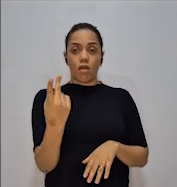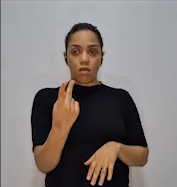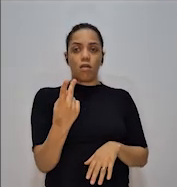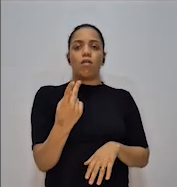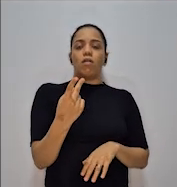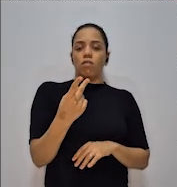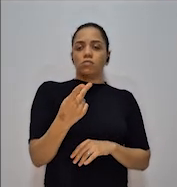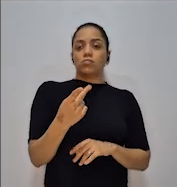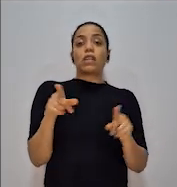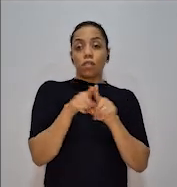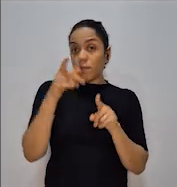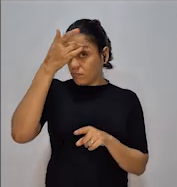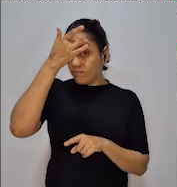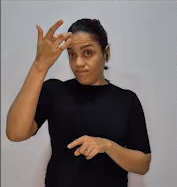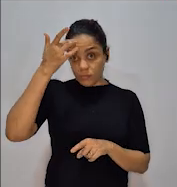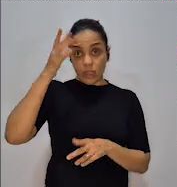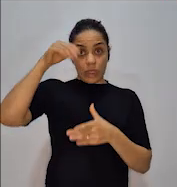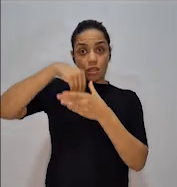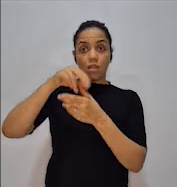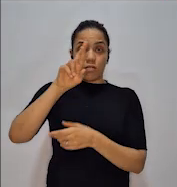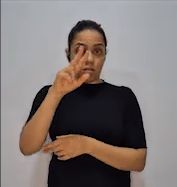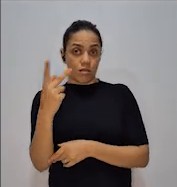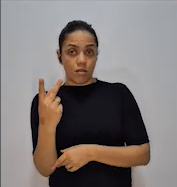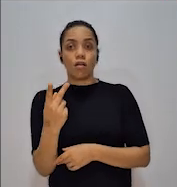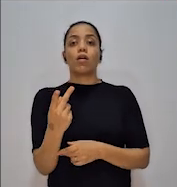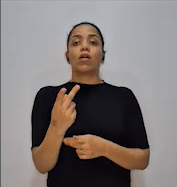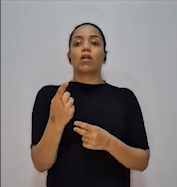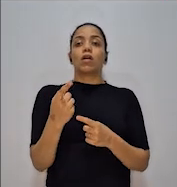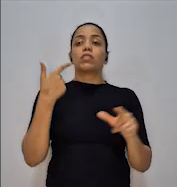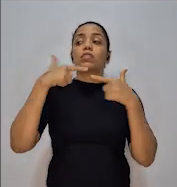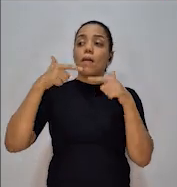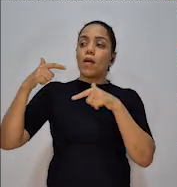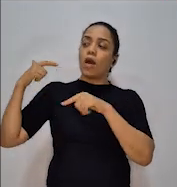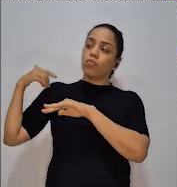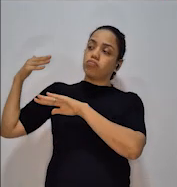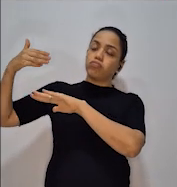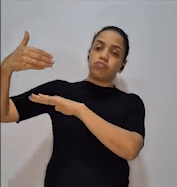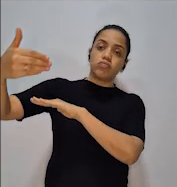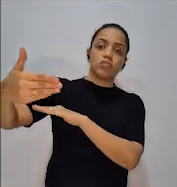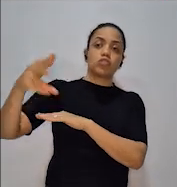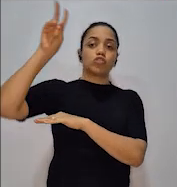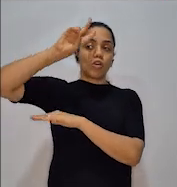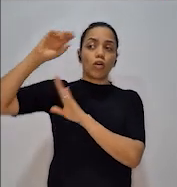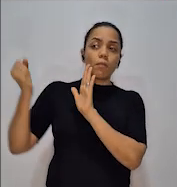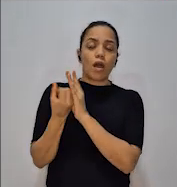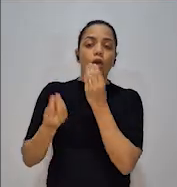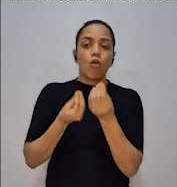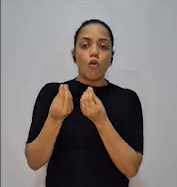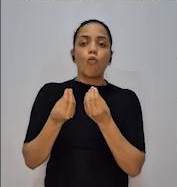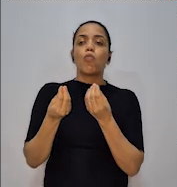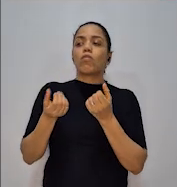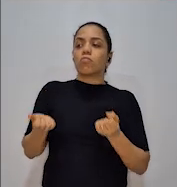a nossa saúde mental no RH, discutir carreira no RH e proporcionar todo um ambiente de